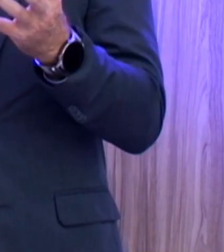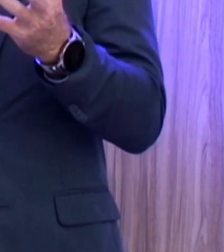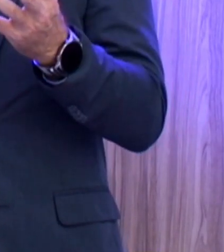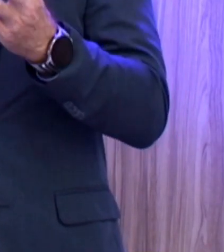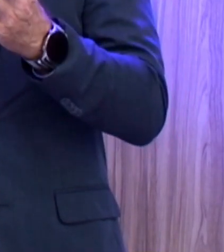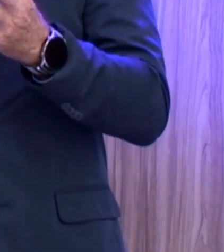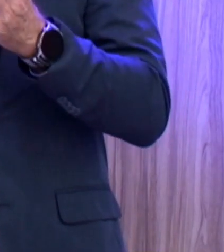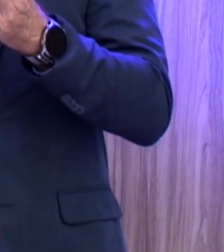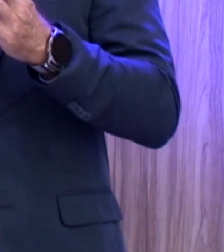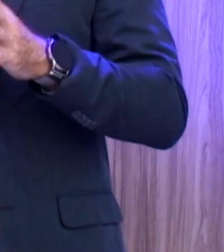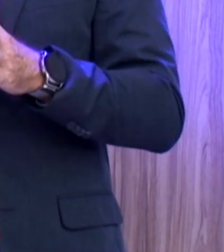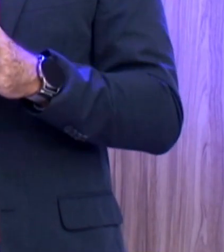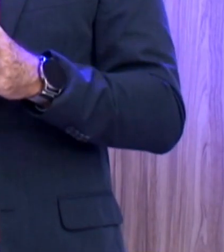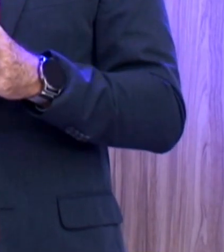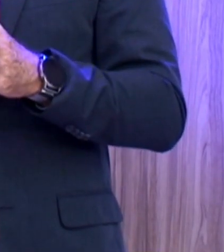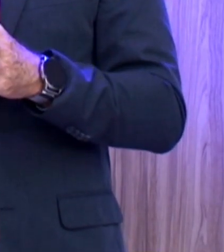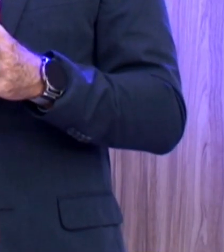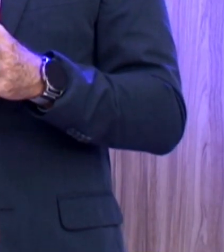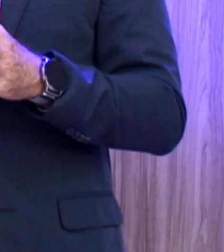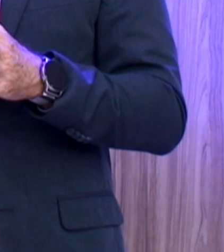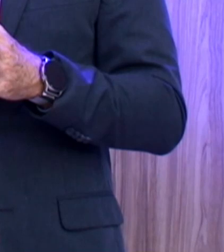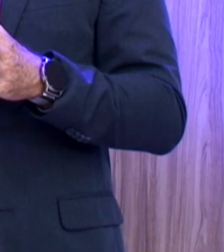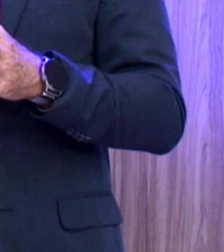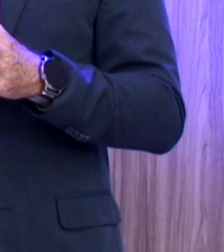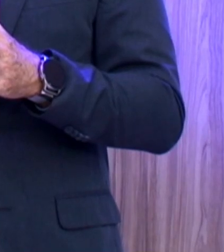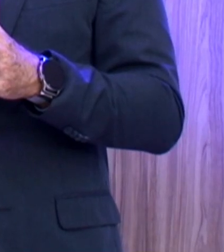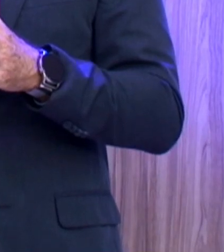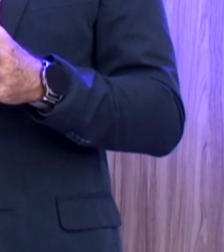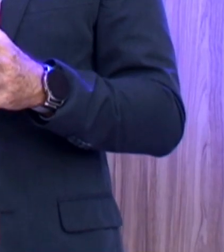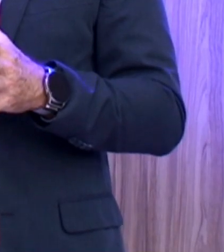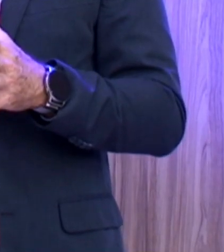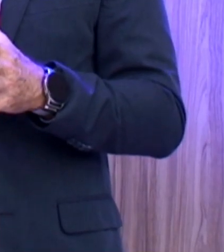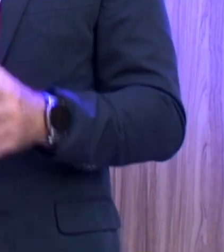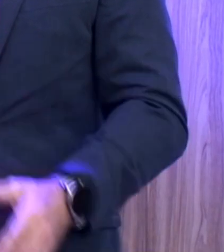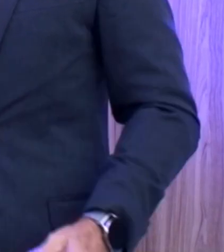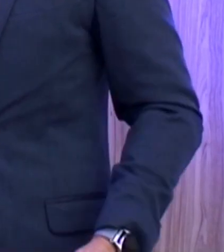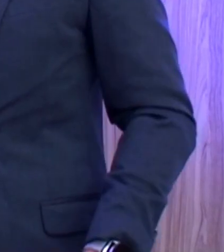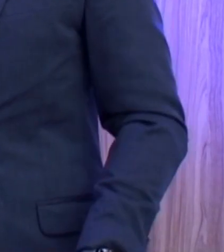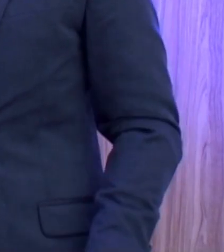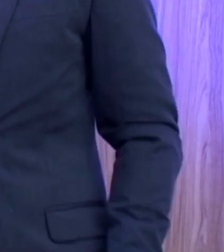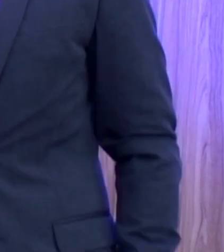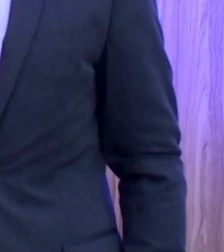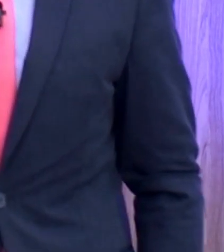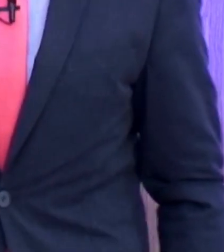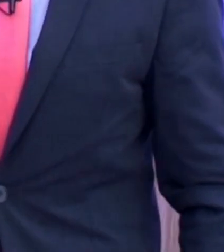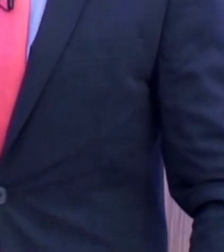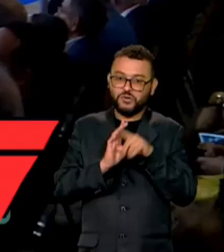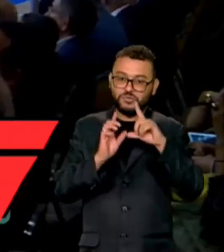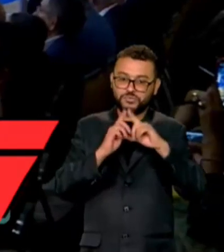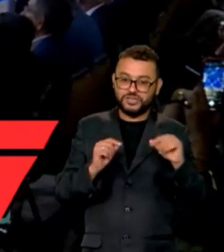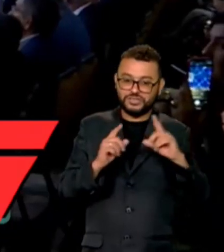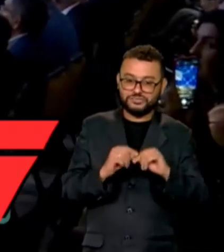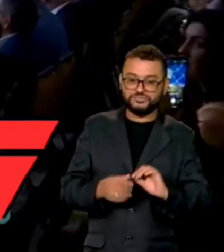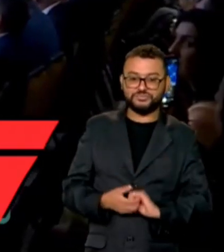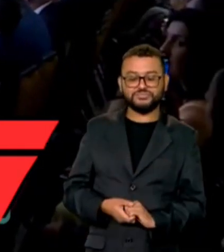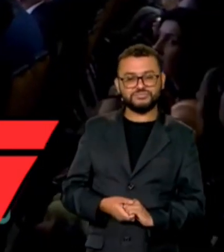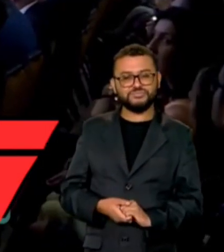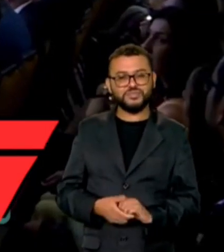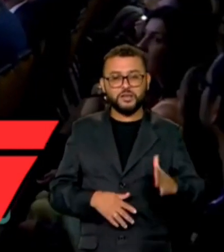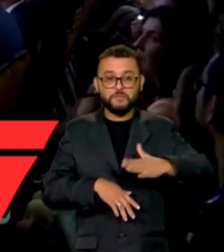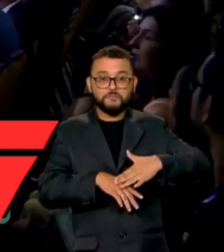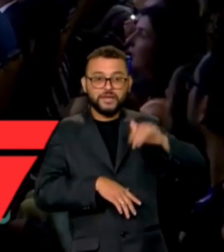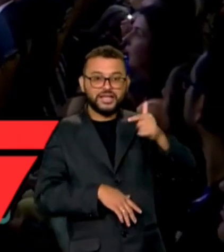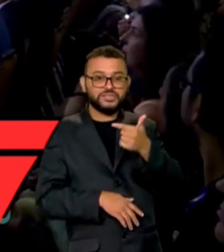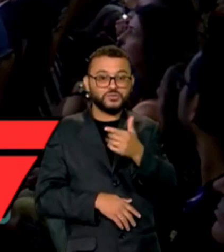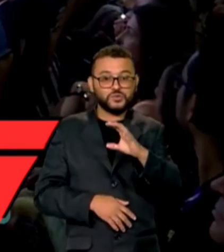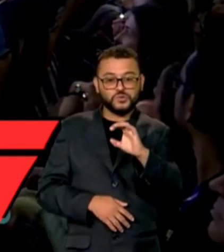essa ferramenta. Acho que os dois ali vai dar um bom resultado. Vamos ver essa matéria. Pode soltar. Foram mais